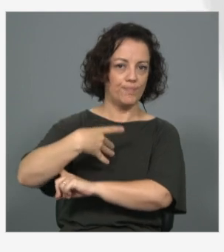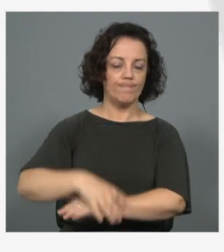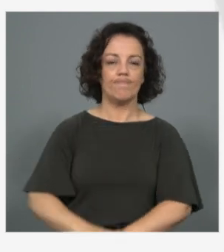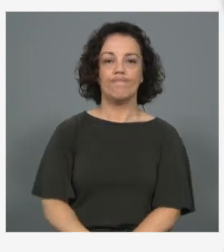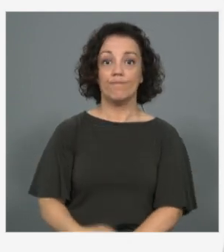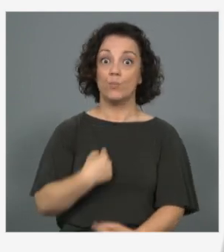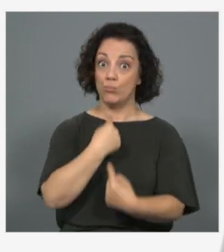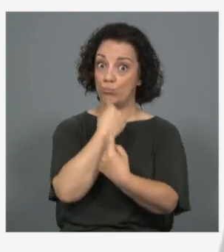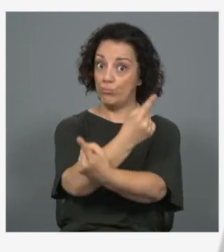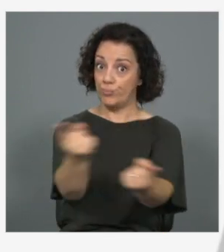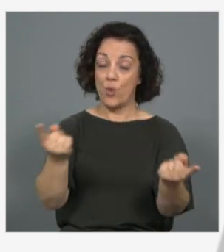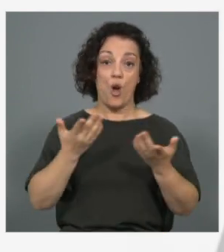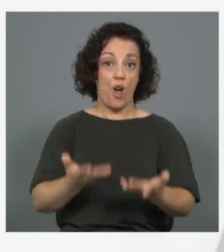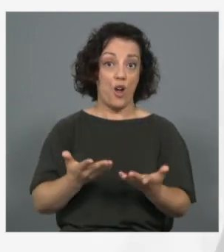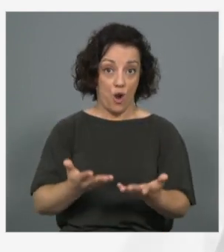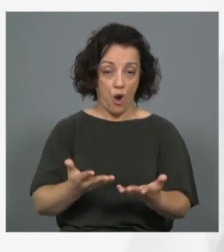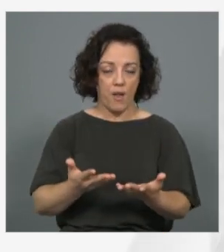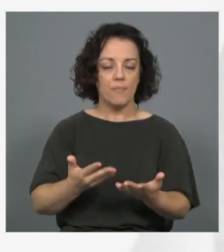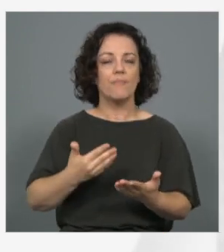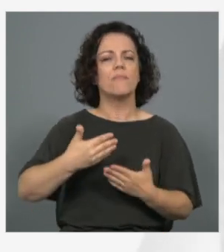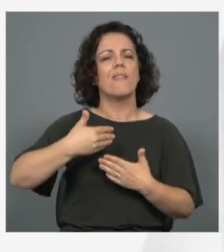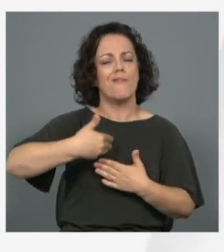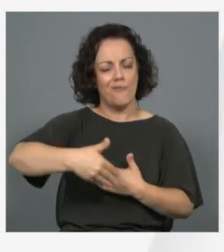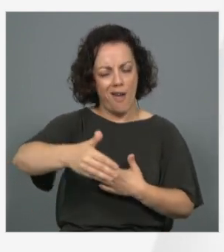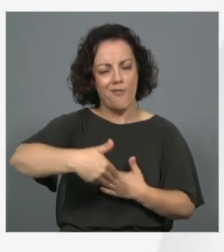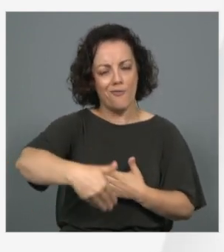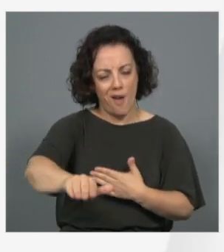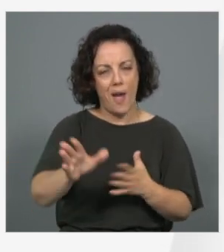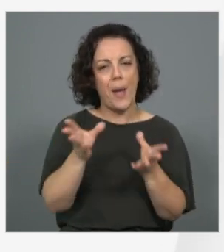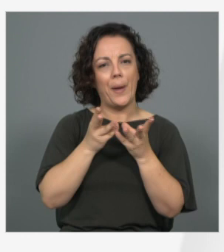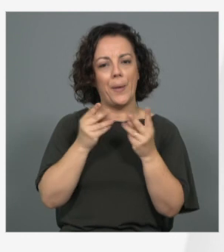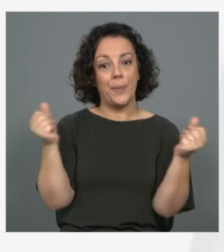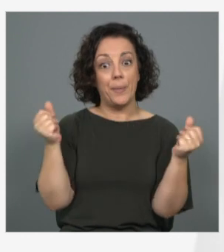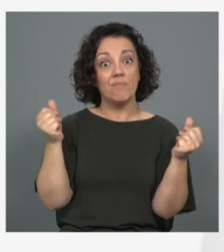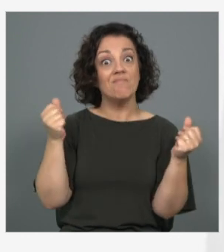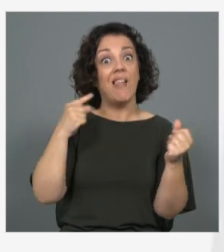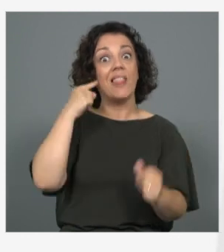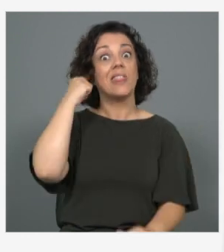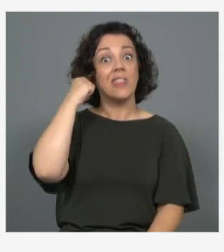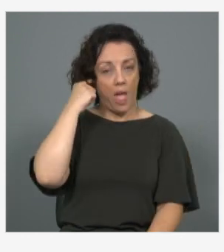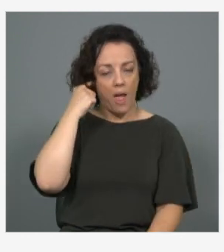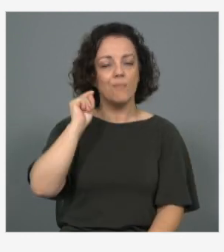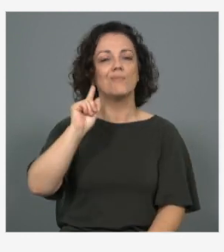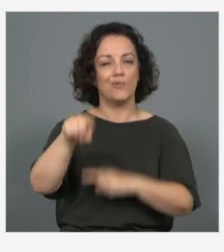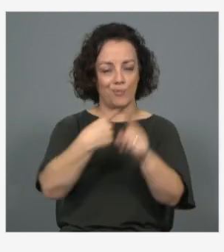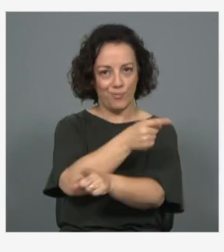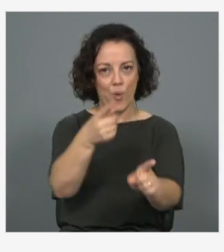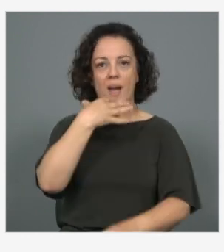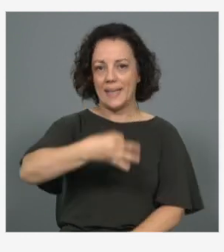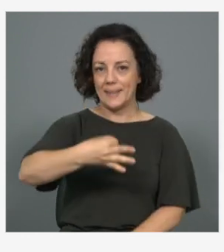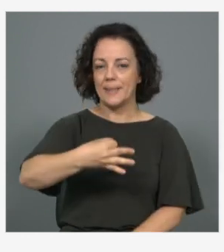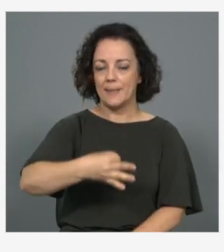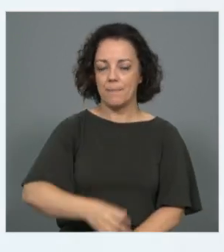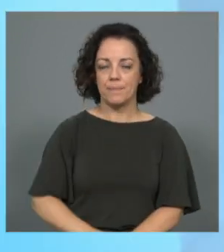Disse-vos-lo agora, antes de acontecer, para que quando acontecer, acrediteis.